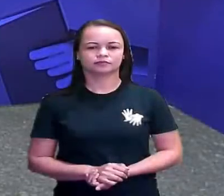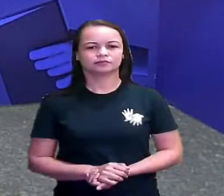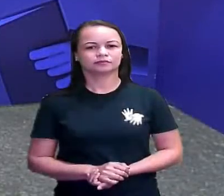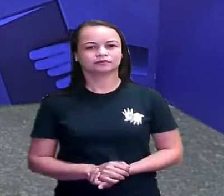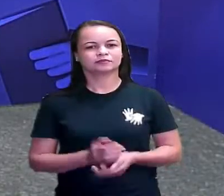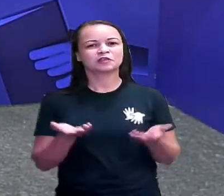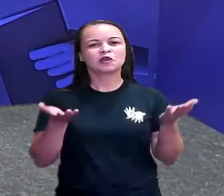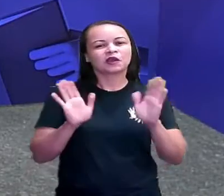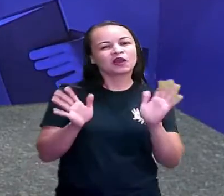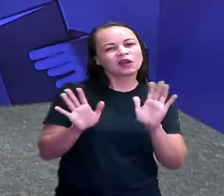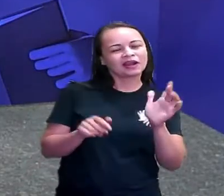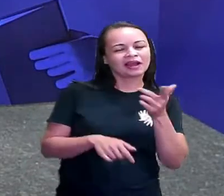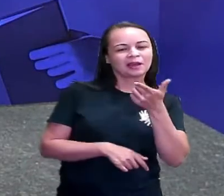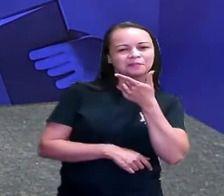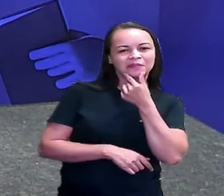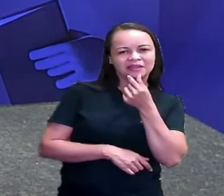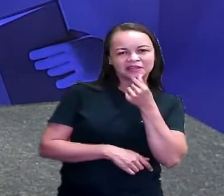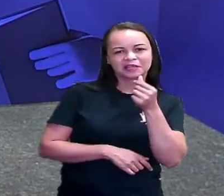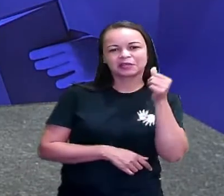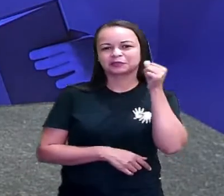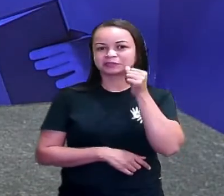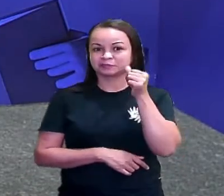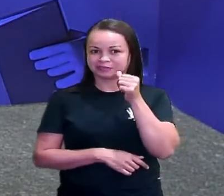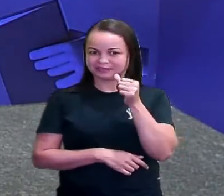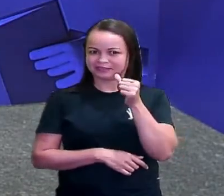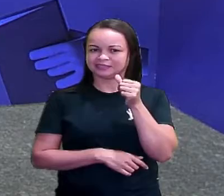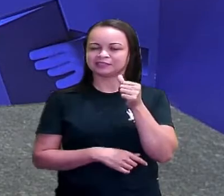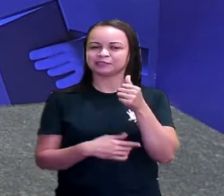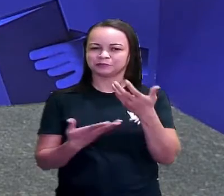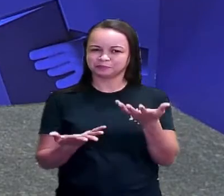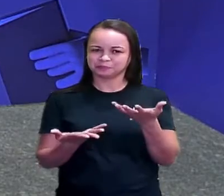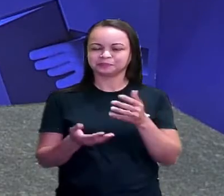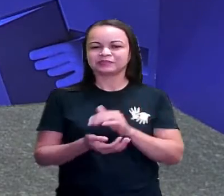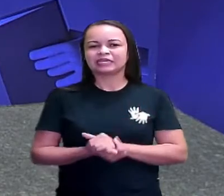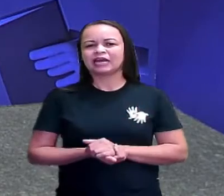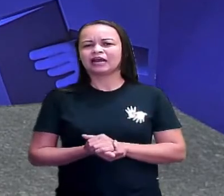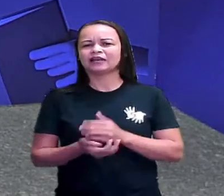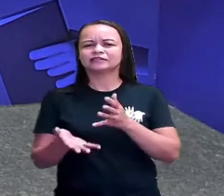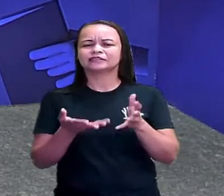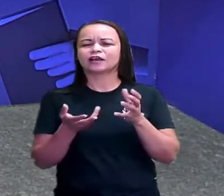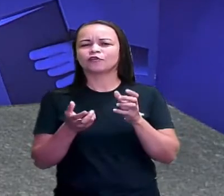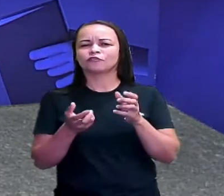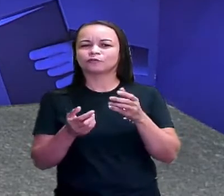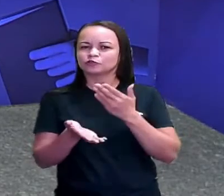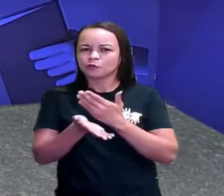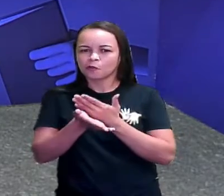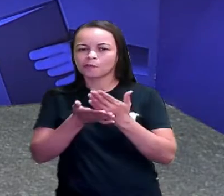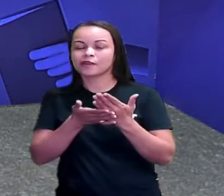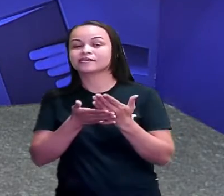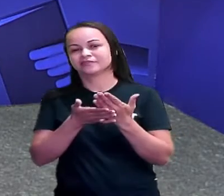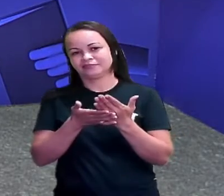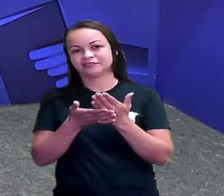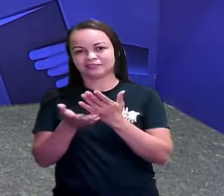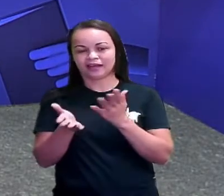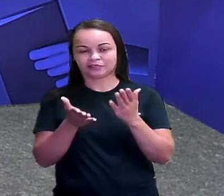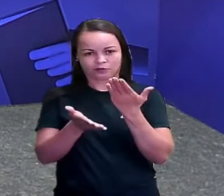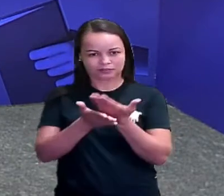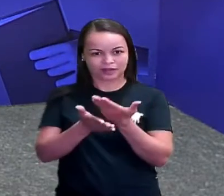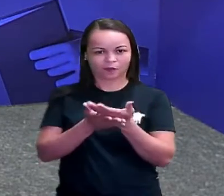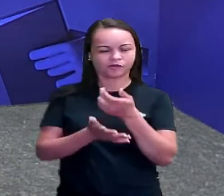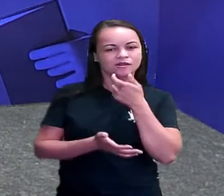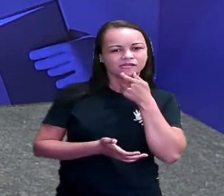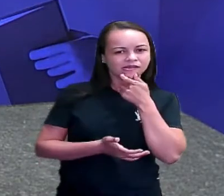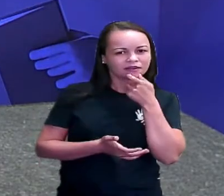Hello, boys and girls! Olá, amores! Vamos começar a nossa English class? Yes? Tá todo